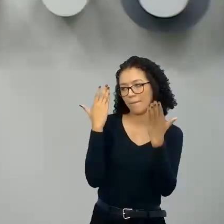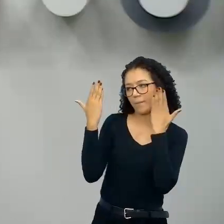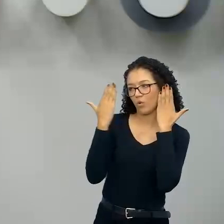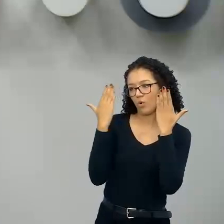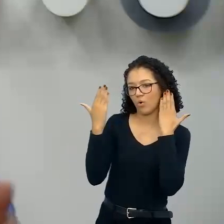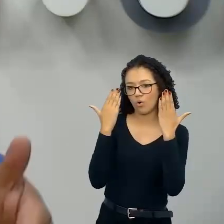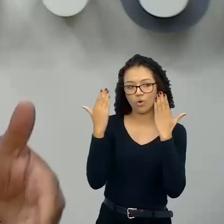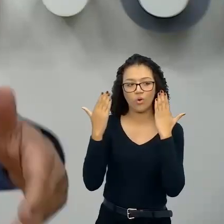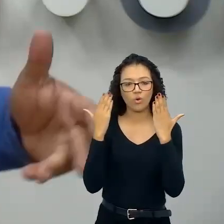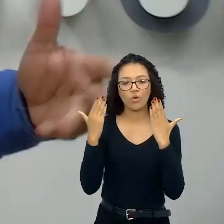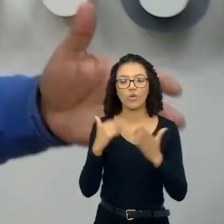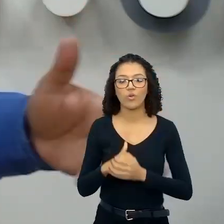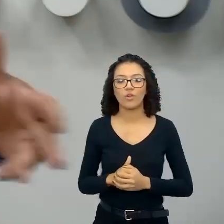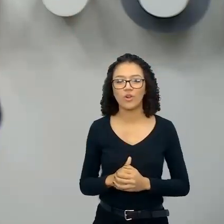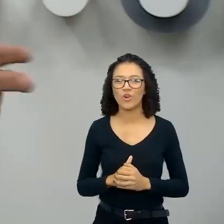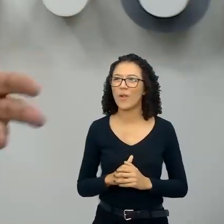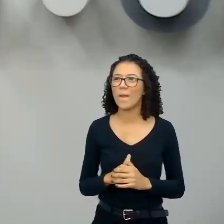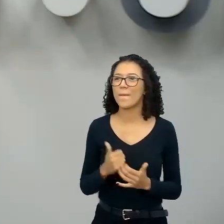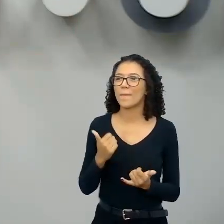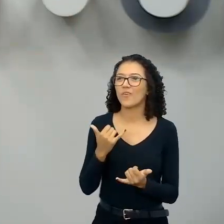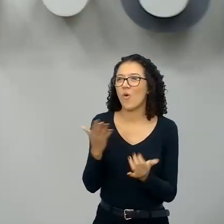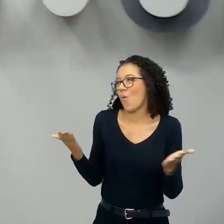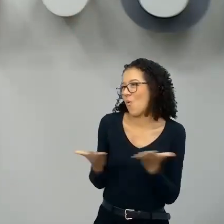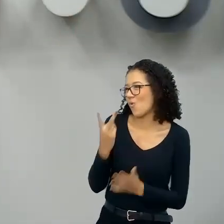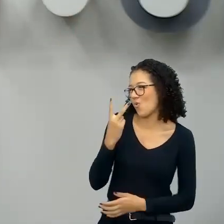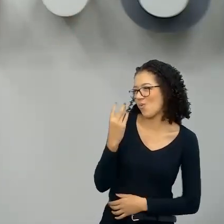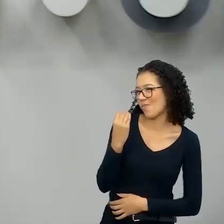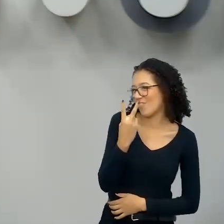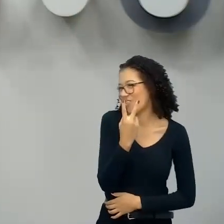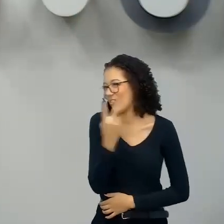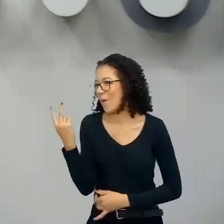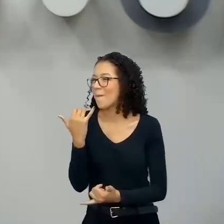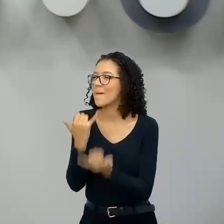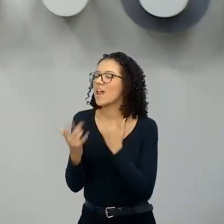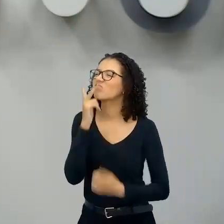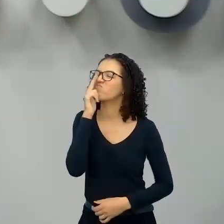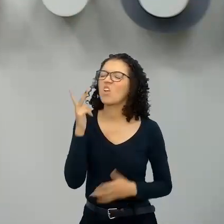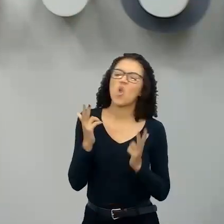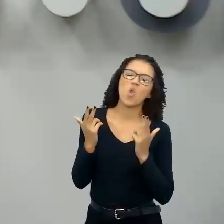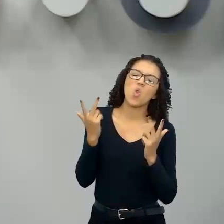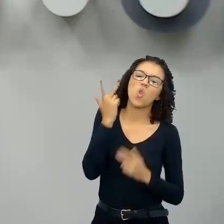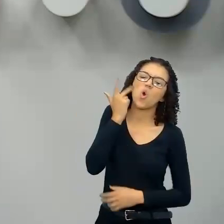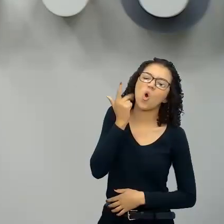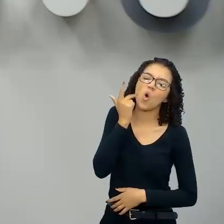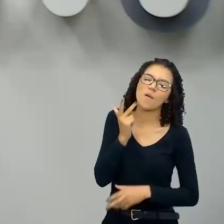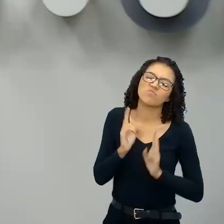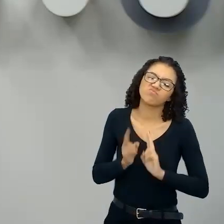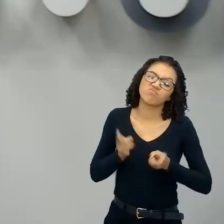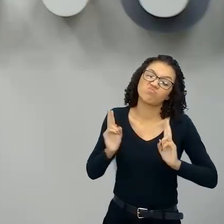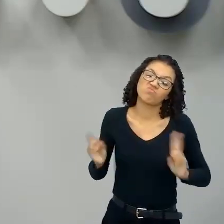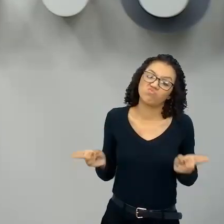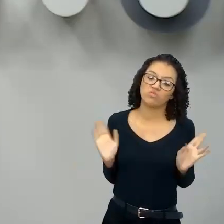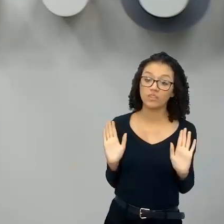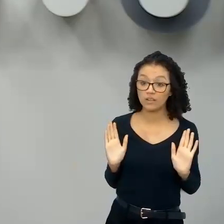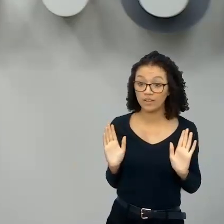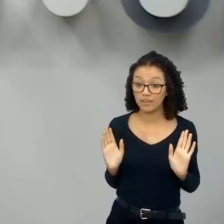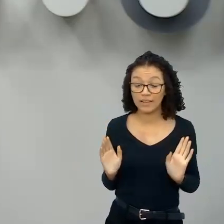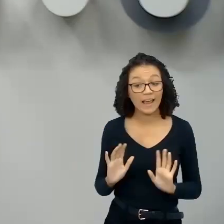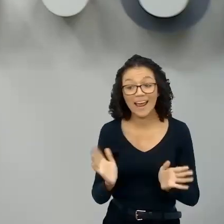bem a banalidade do mal, já dizia lá Hannah Arendt, que essa violência psicológica ela é muito